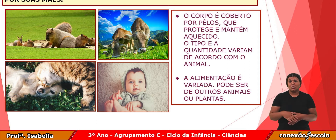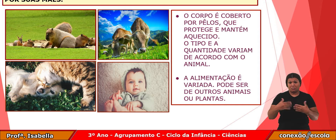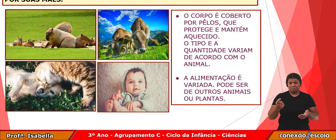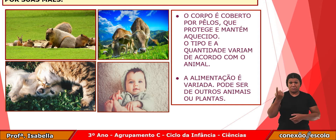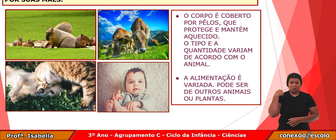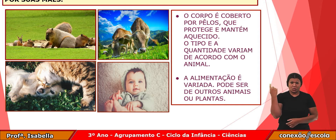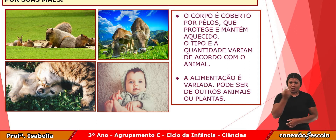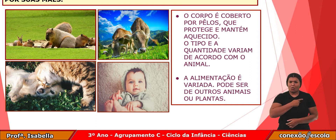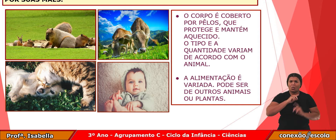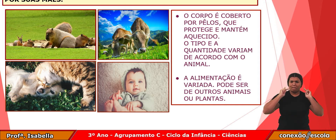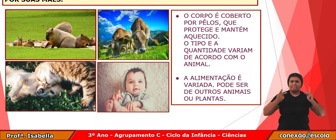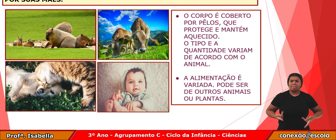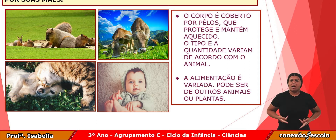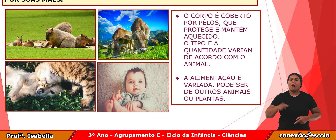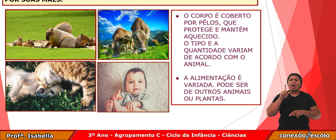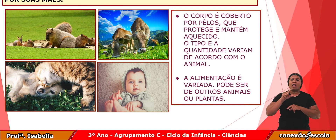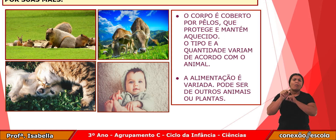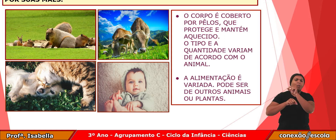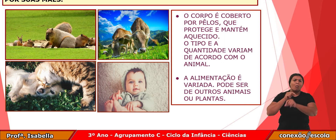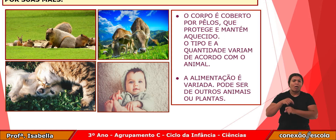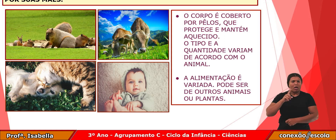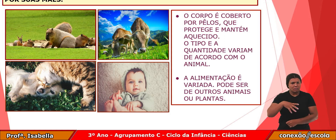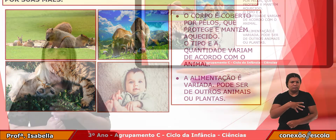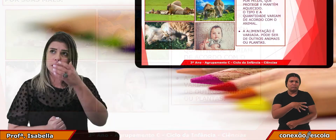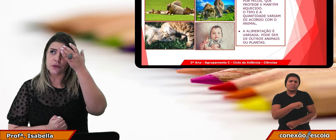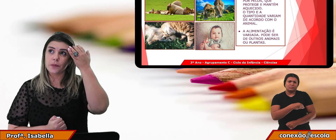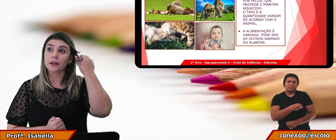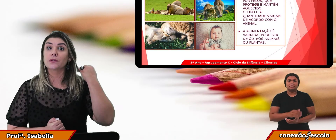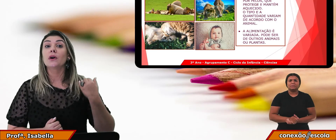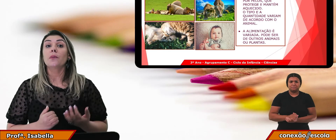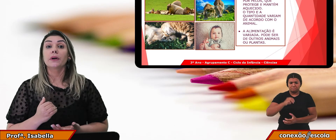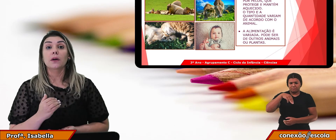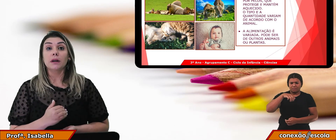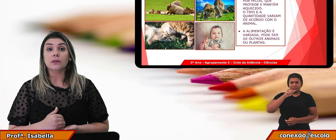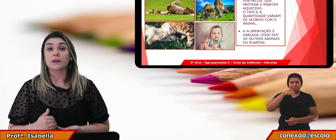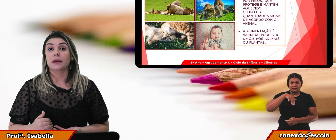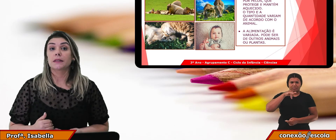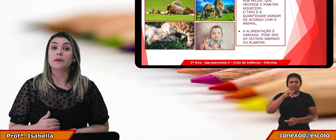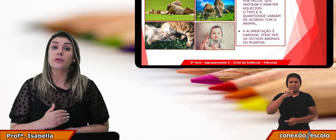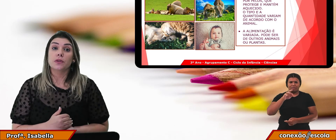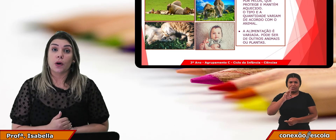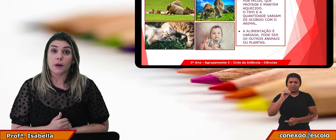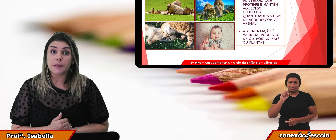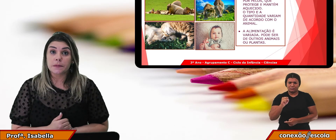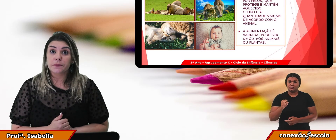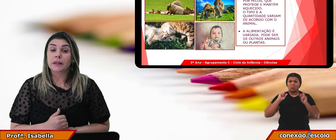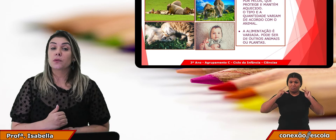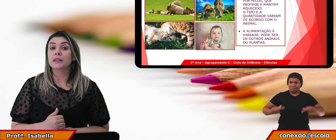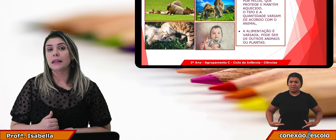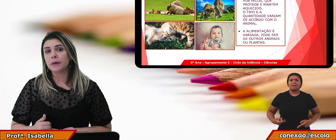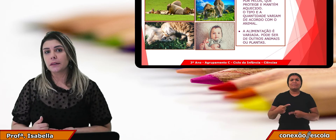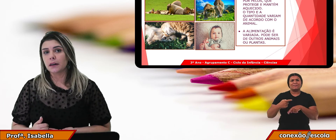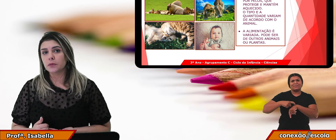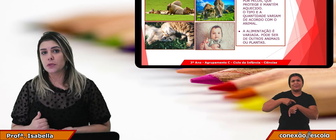quê? Mamíferos. Por que que nós somos mamíferos, os seres humanos? Porque quando nós nascemos, nós